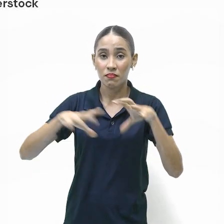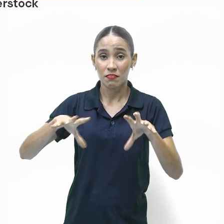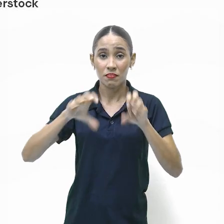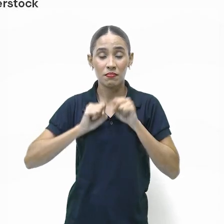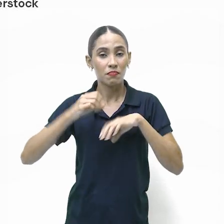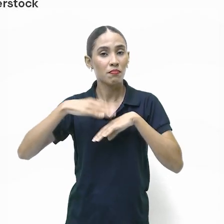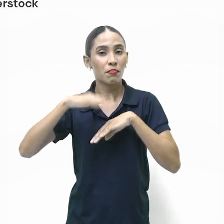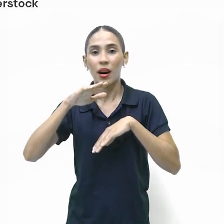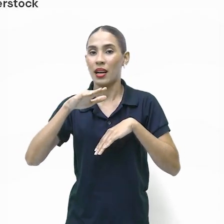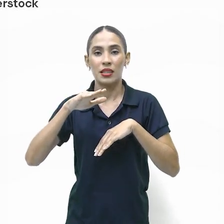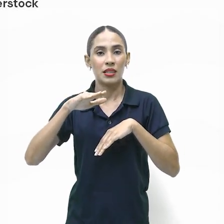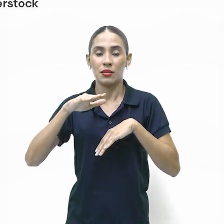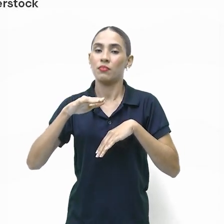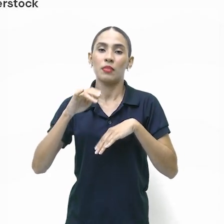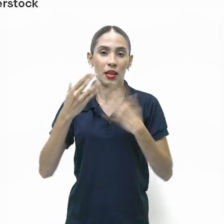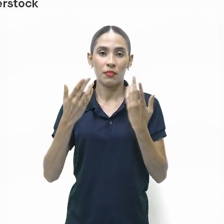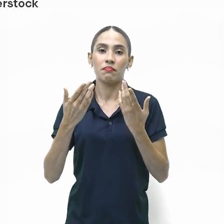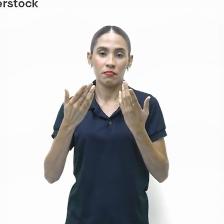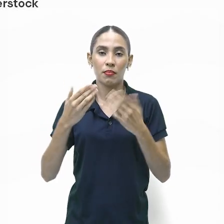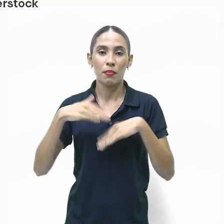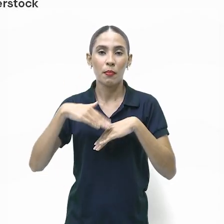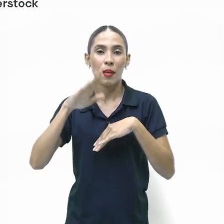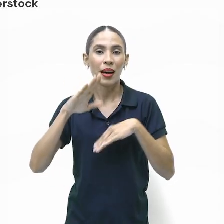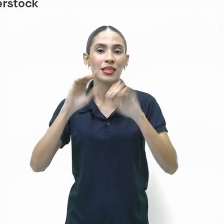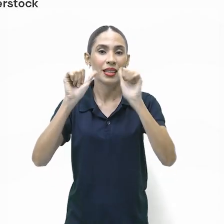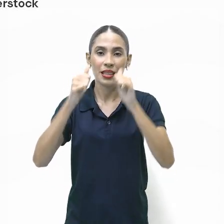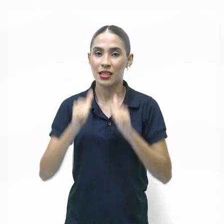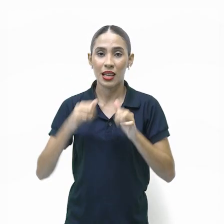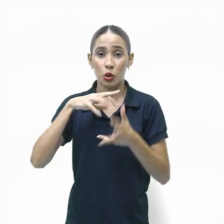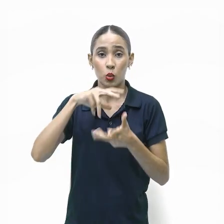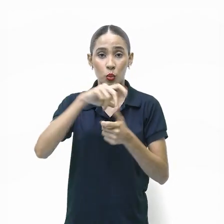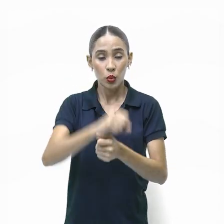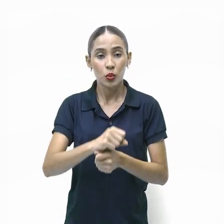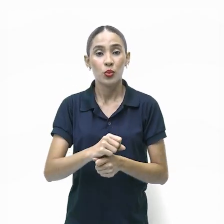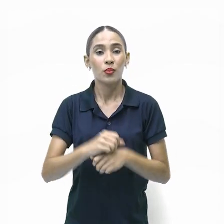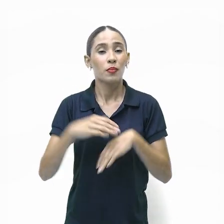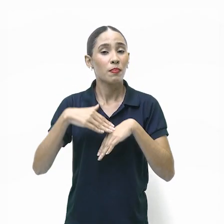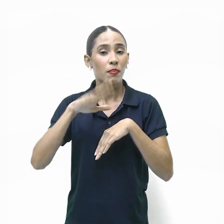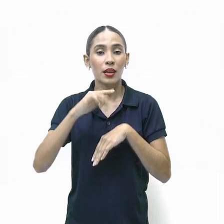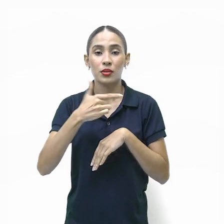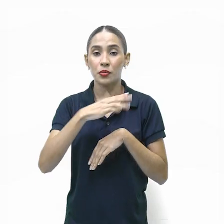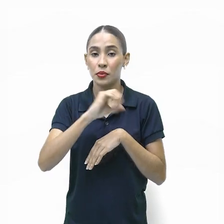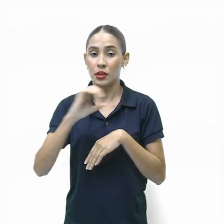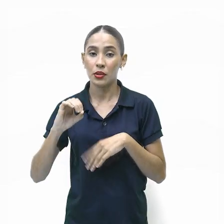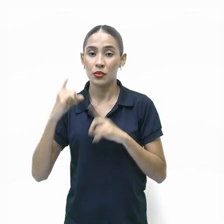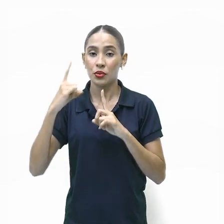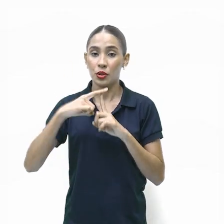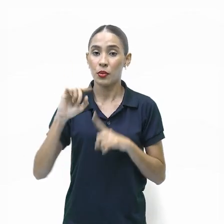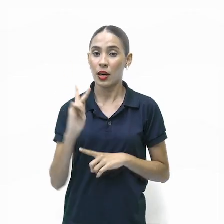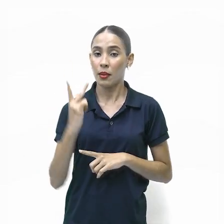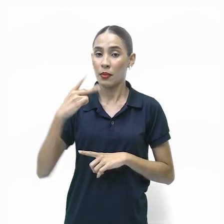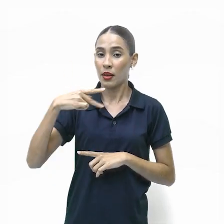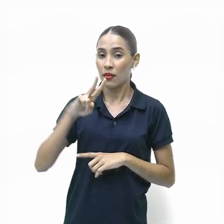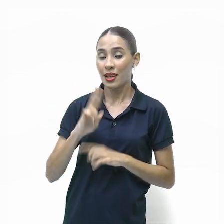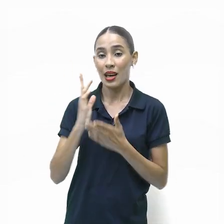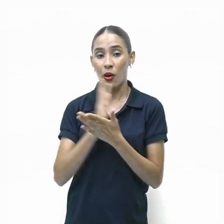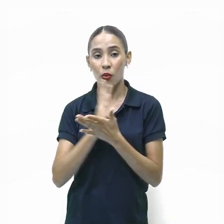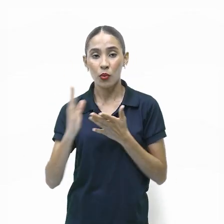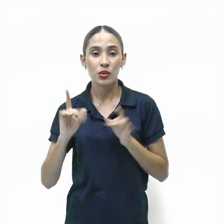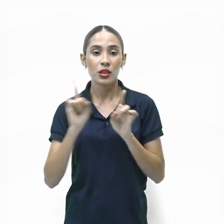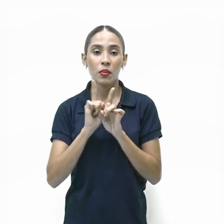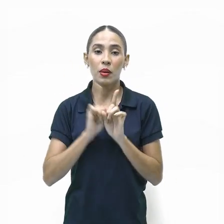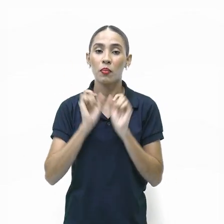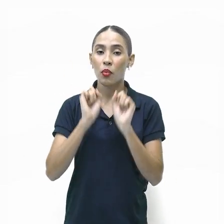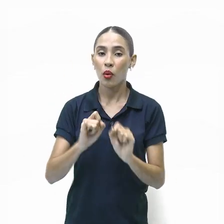mais comum no mundo. Vamos observar que existem mais de 200 tipos de HPV, alguns dos quais